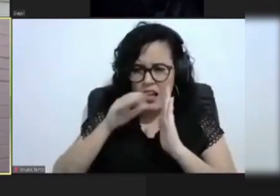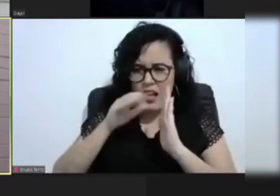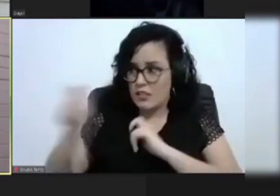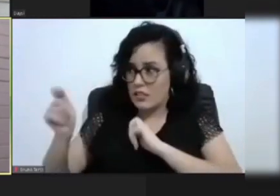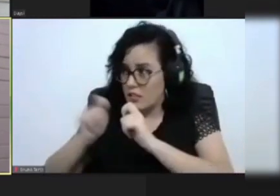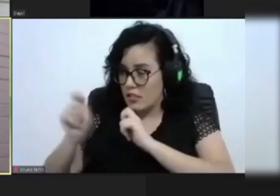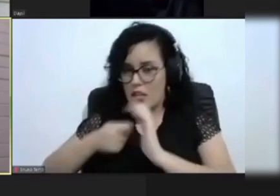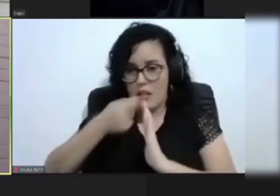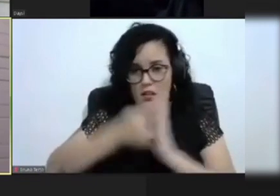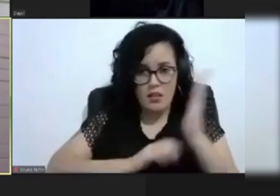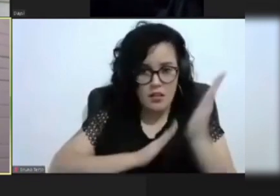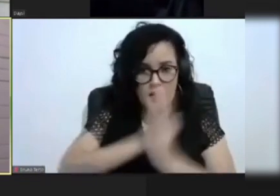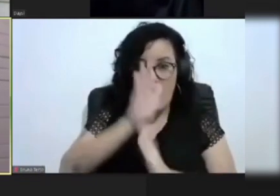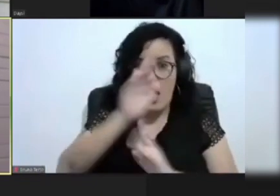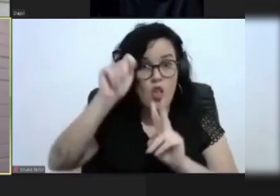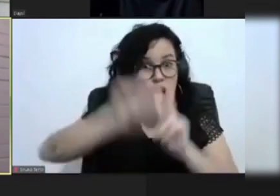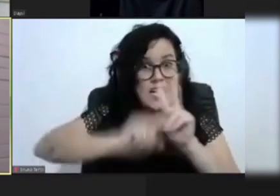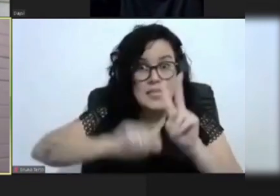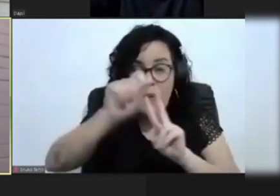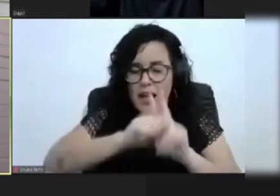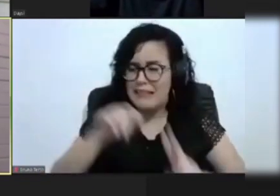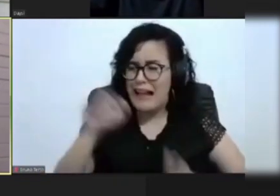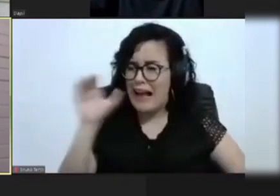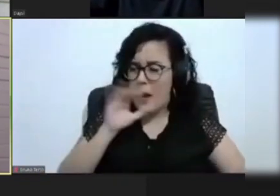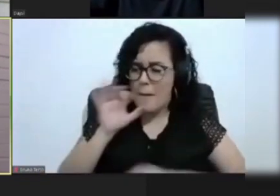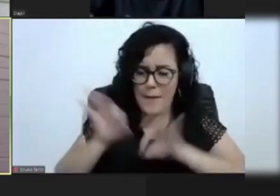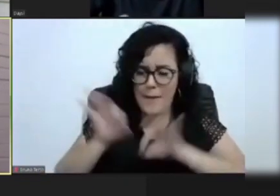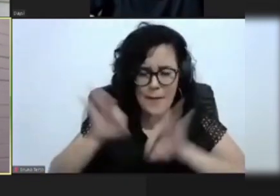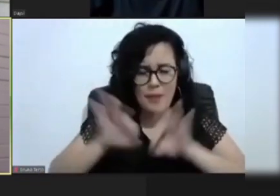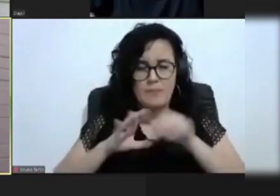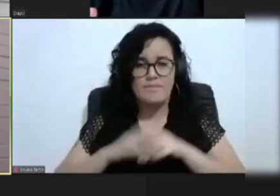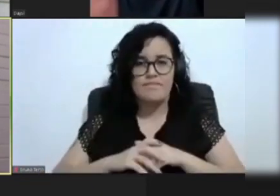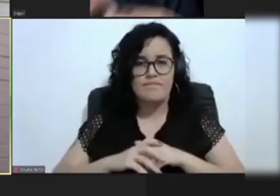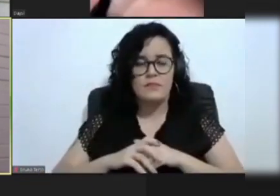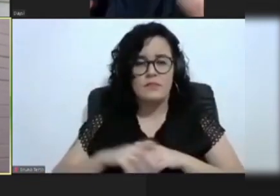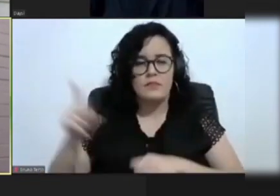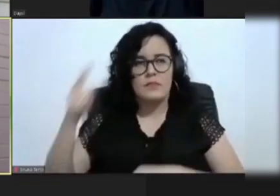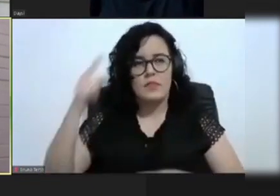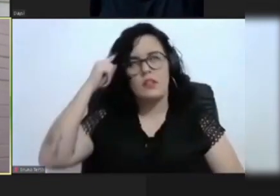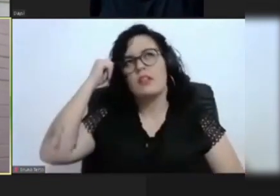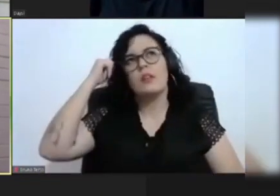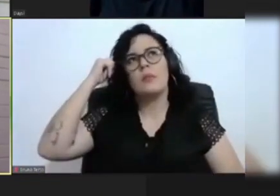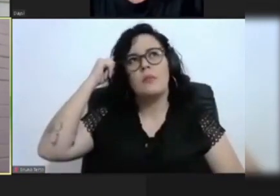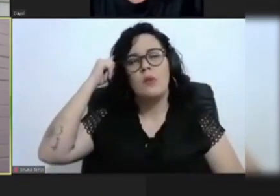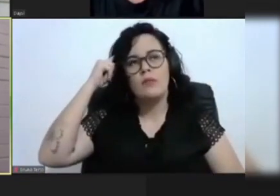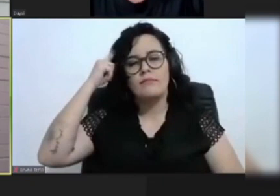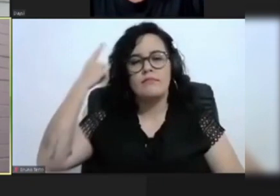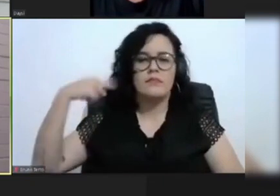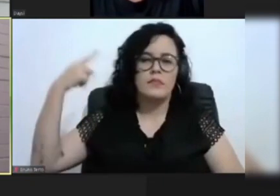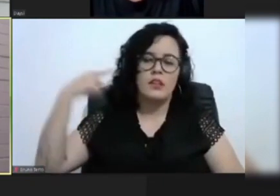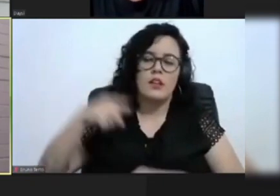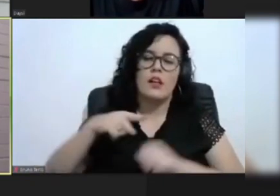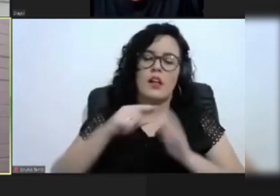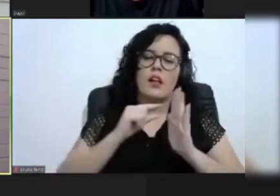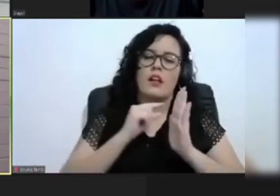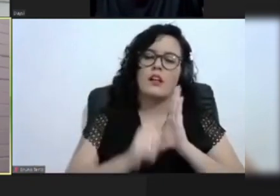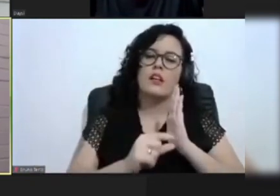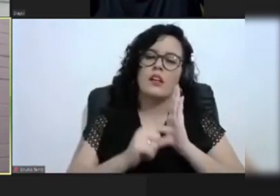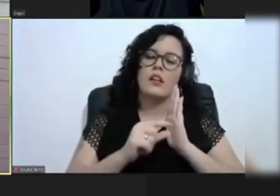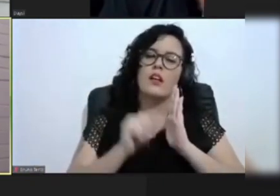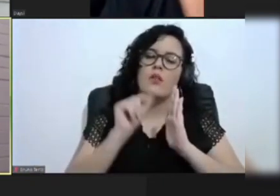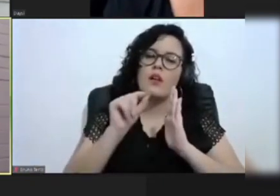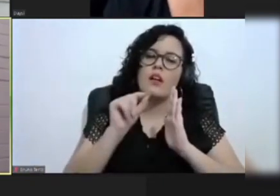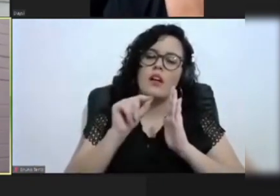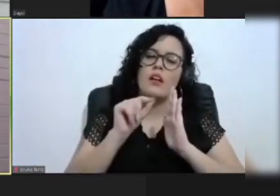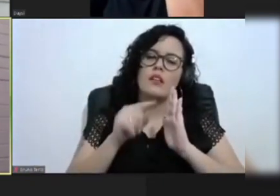livro está impresso, foi 2 meses. E ele lembrou disso outro dia, que o título que a gente